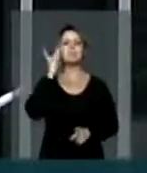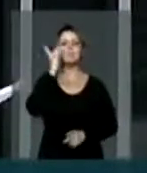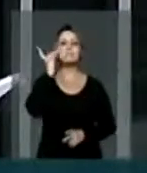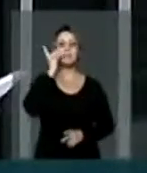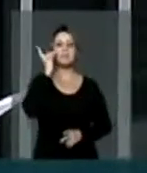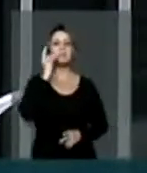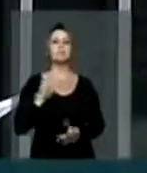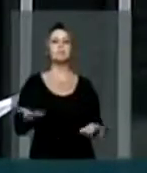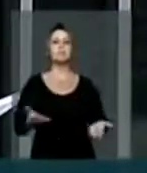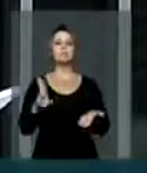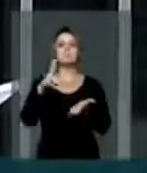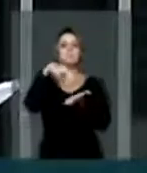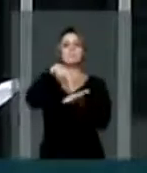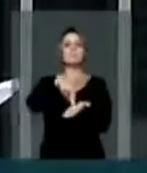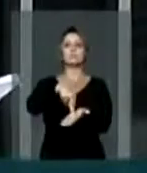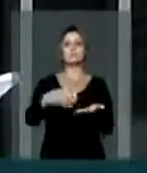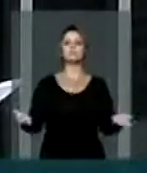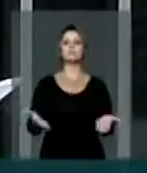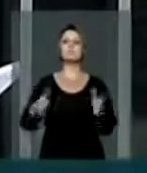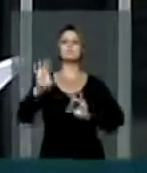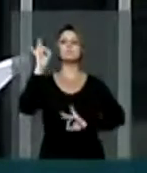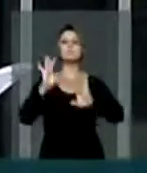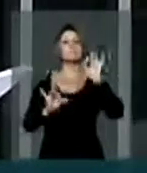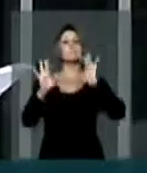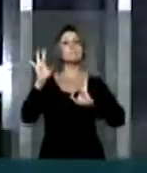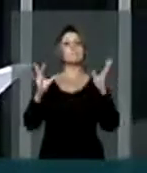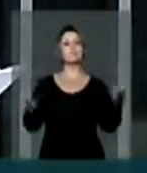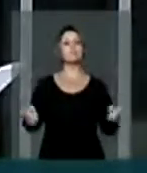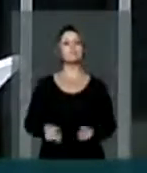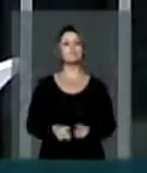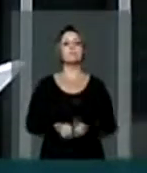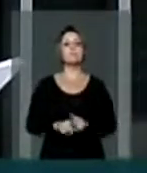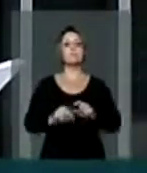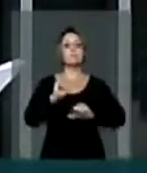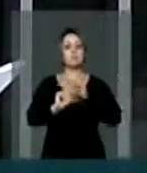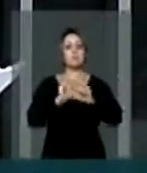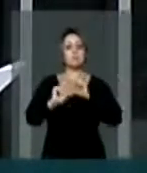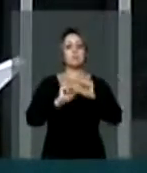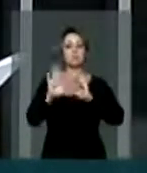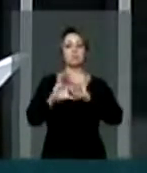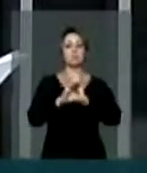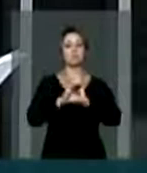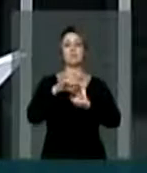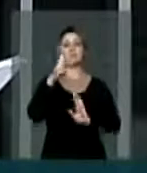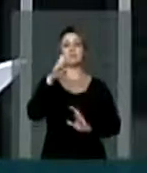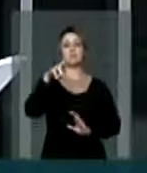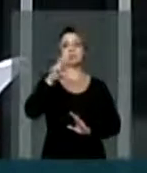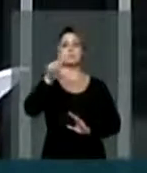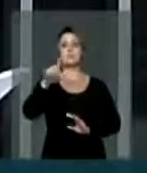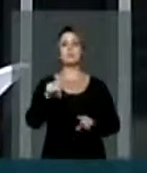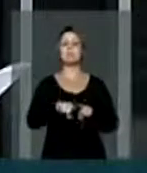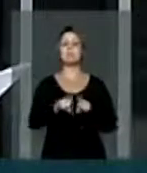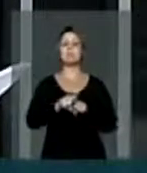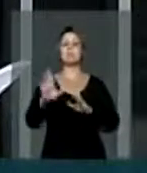deputados, ocupamos hoje essa tribuna nesse grande expediente para tratarmos da reforma do Código Penal brasileiro que tramita no Senado